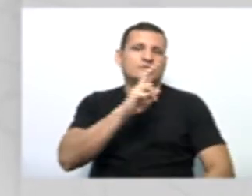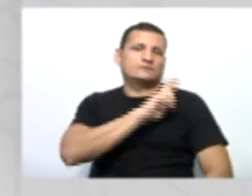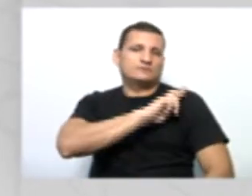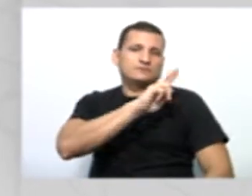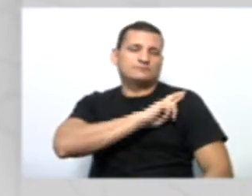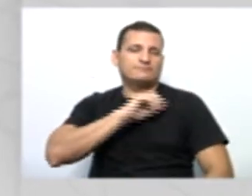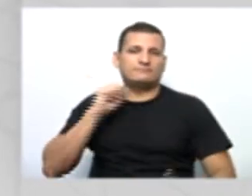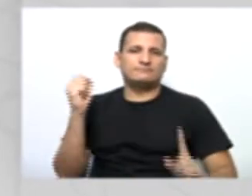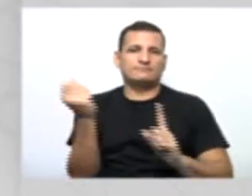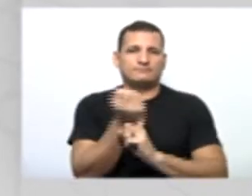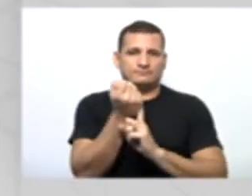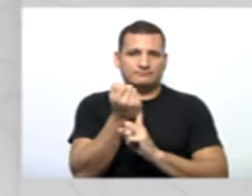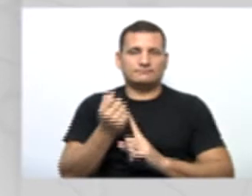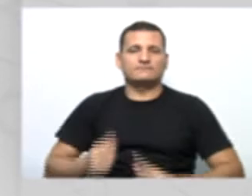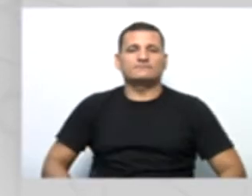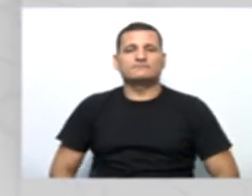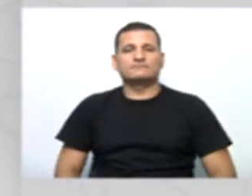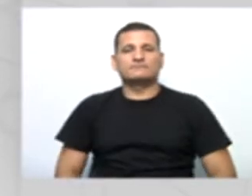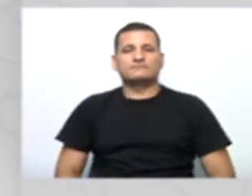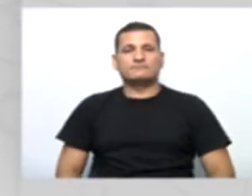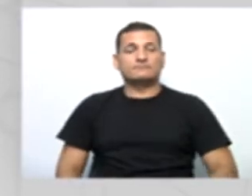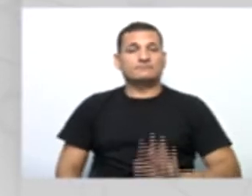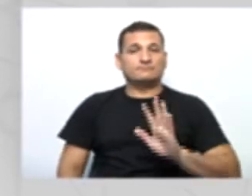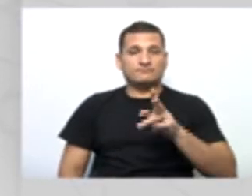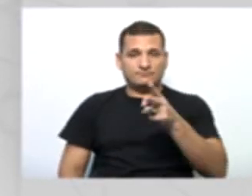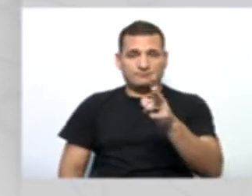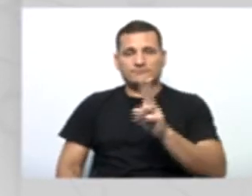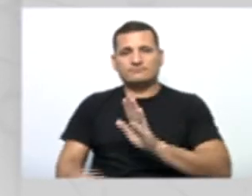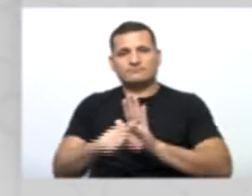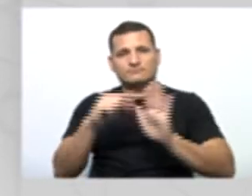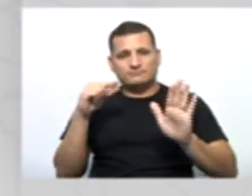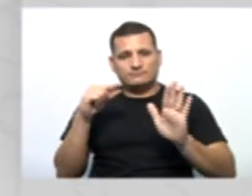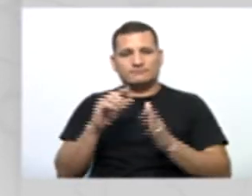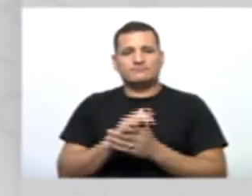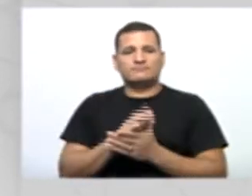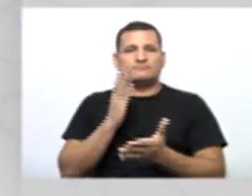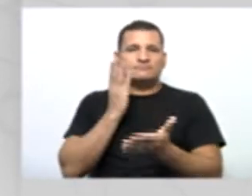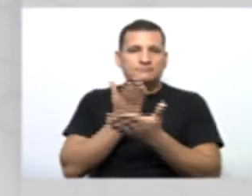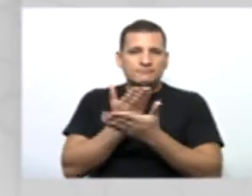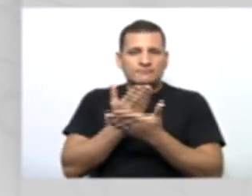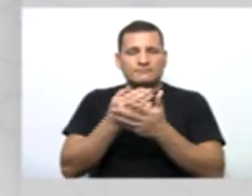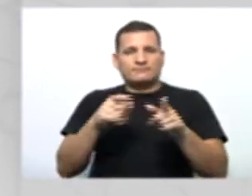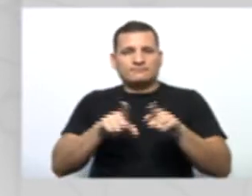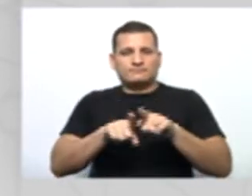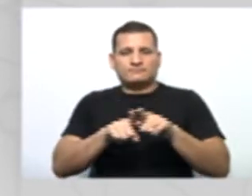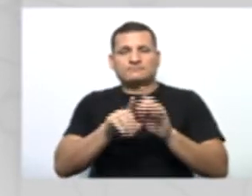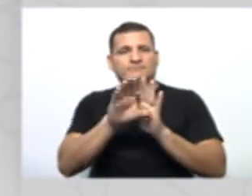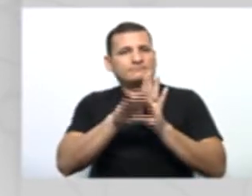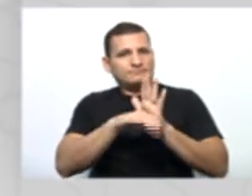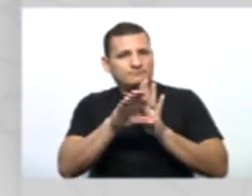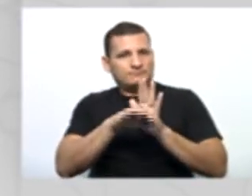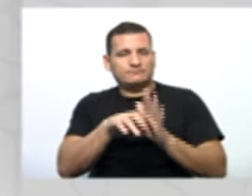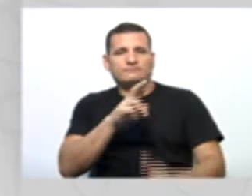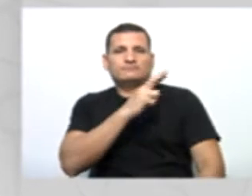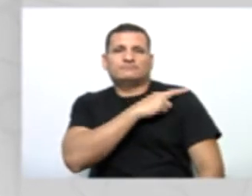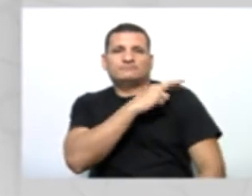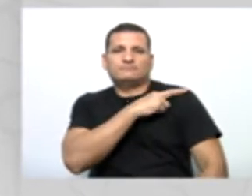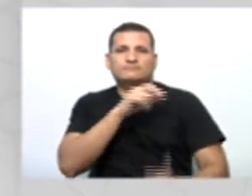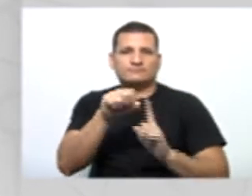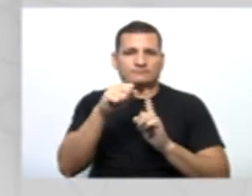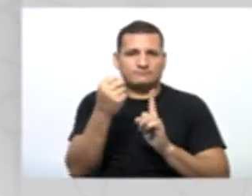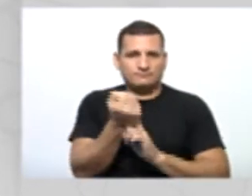professor Wesley. Dando continuidade à nossa ementa, nós também iremos estudar conceitos de responsabilidade social